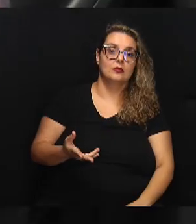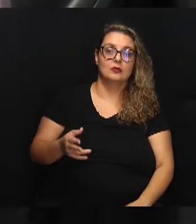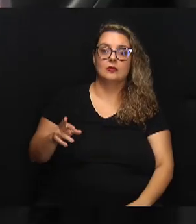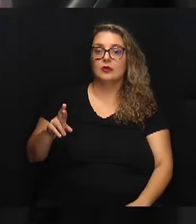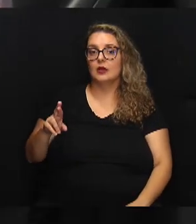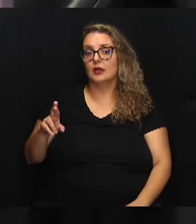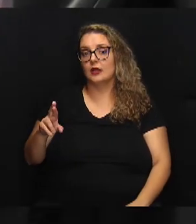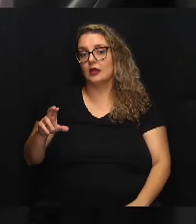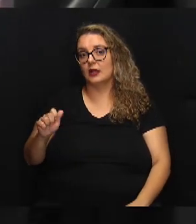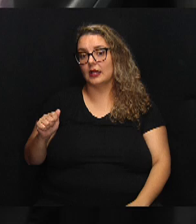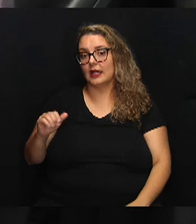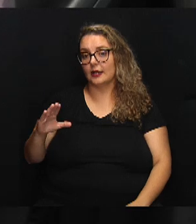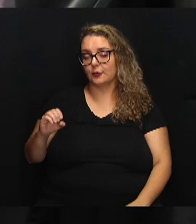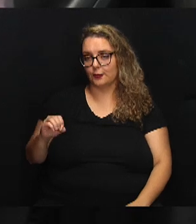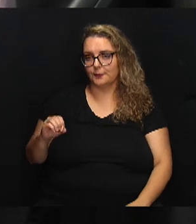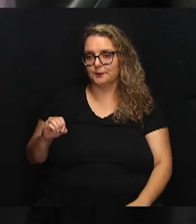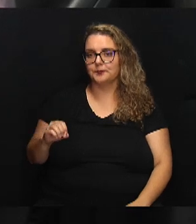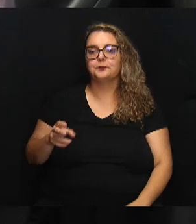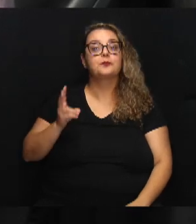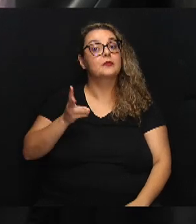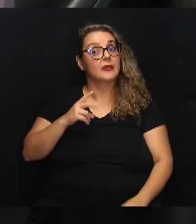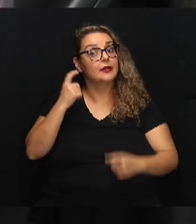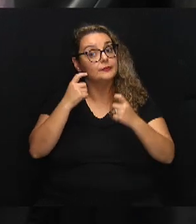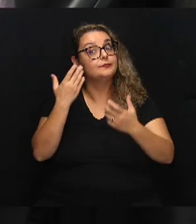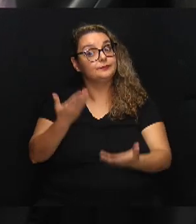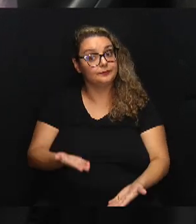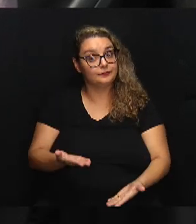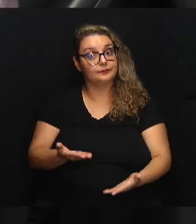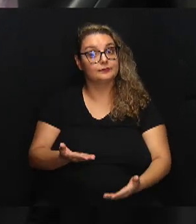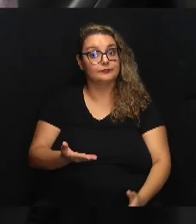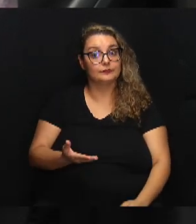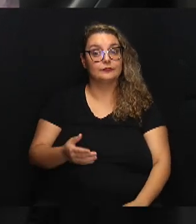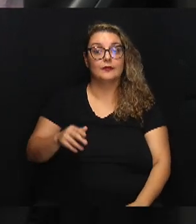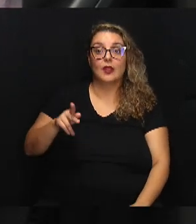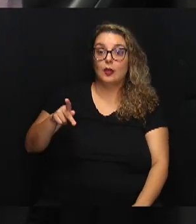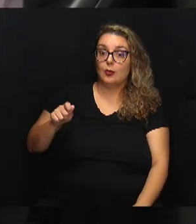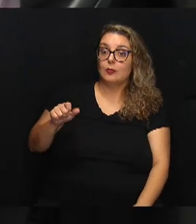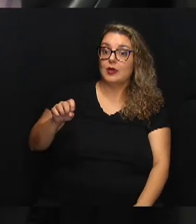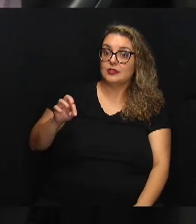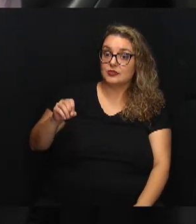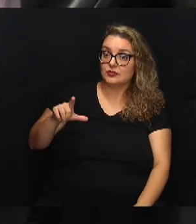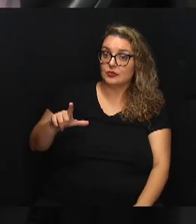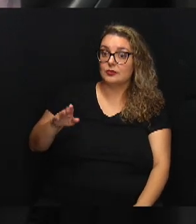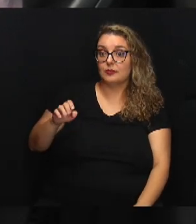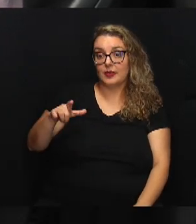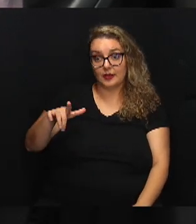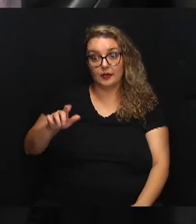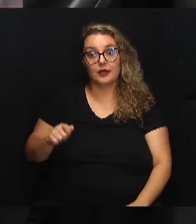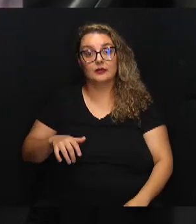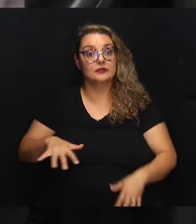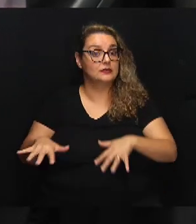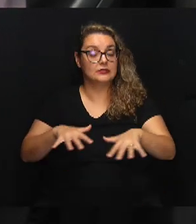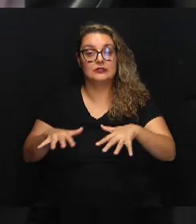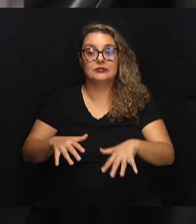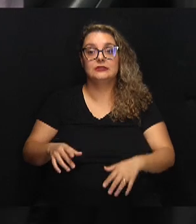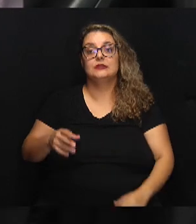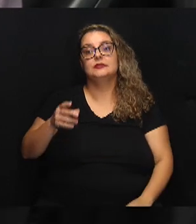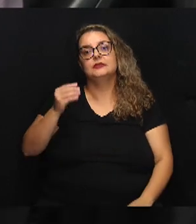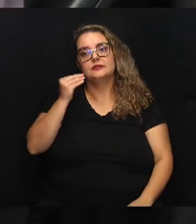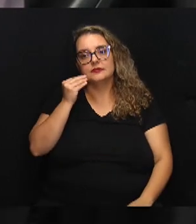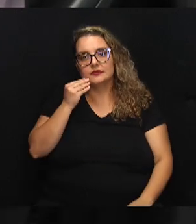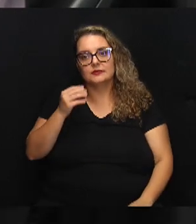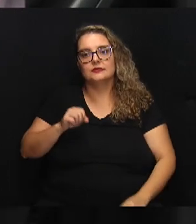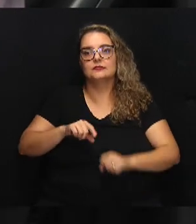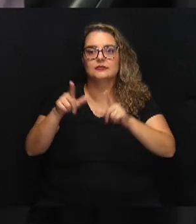Raco. Raco. Estou sempre preocupado com ele, que ele é um pastor belga, então ele precisa se movimentar muito, né? Então eu tento toda manhã dar